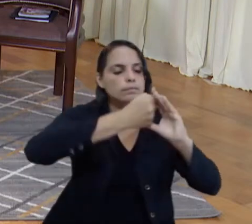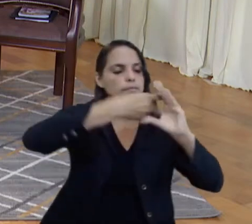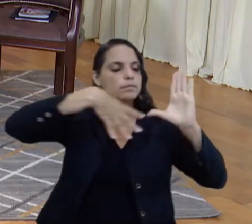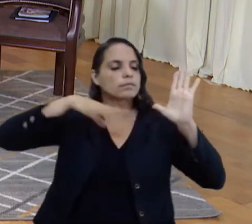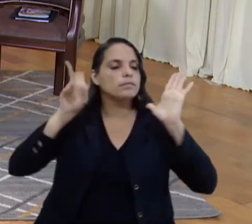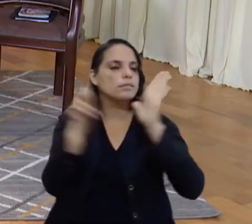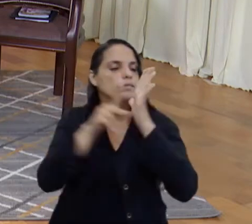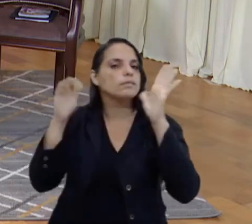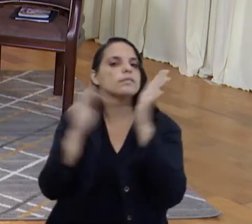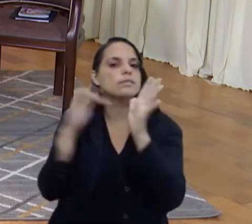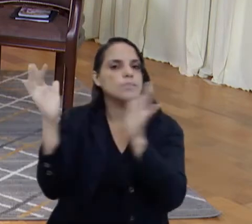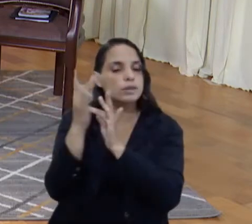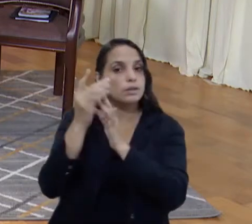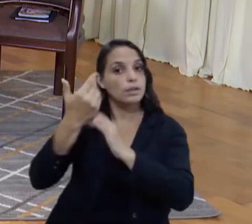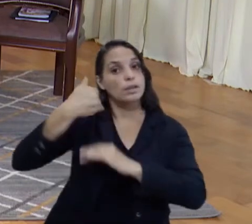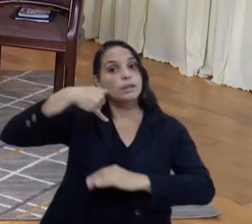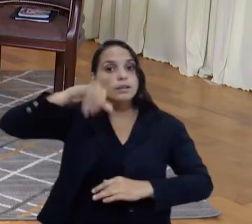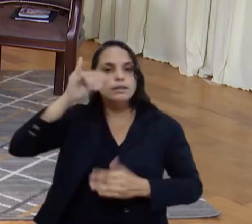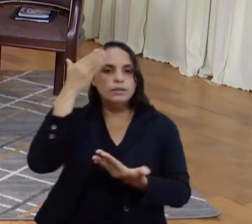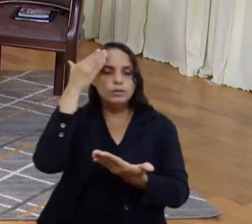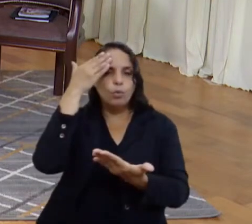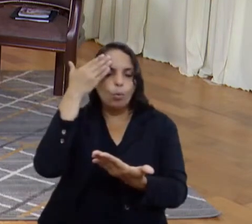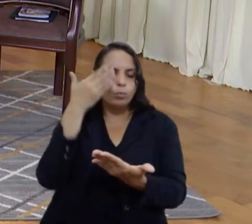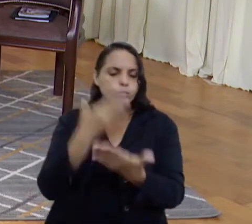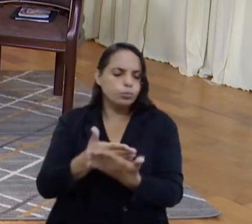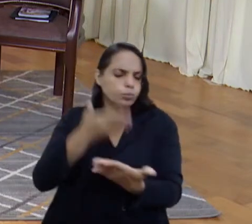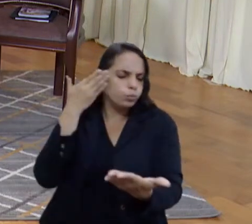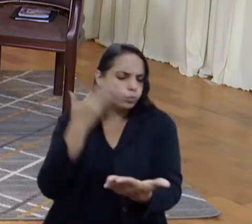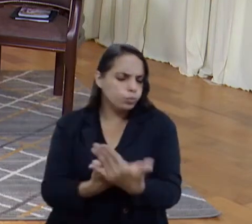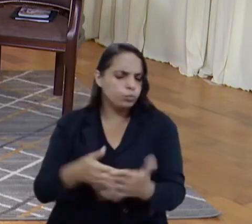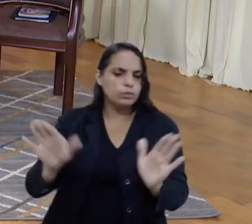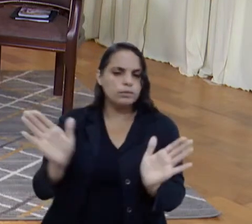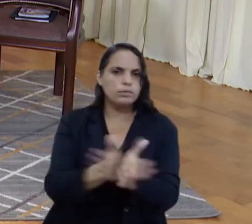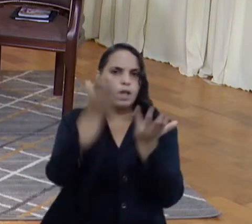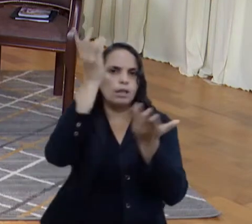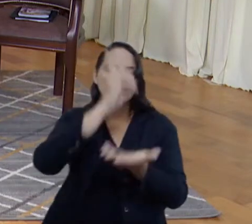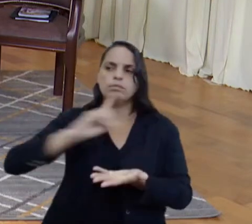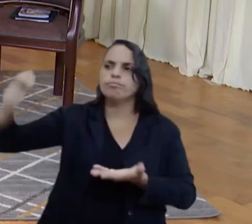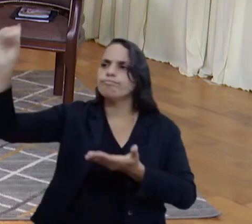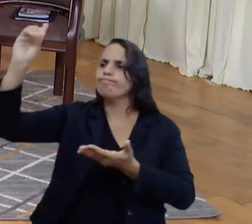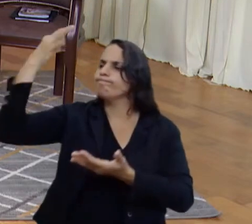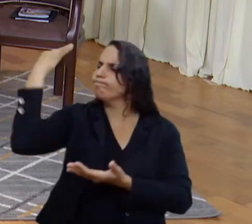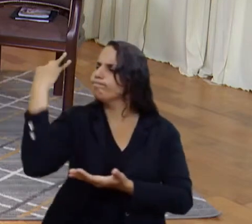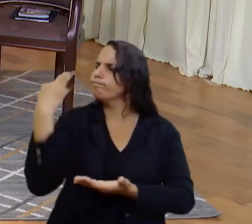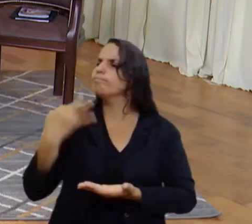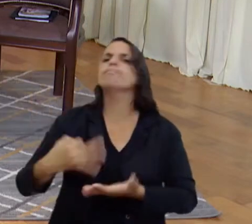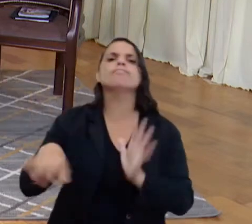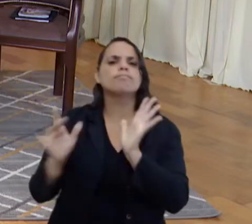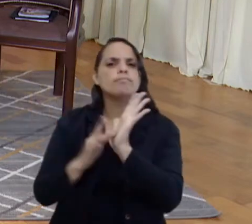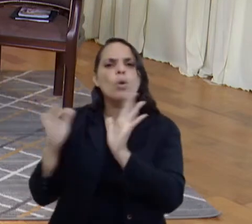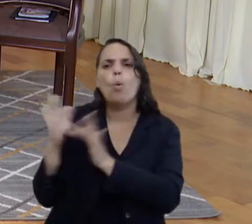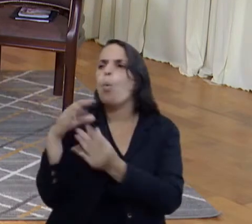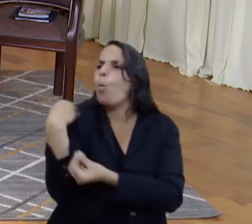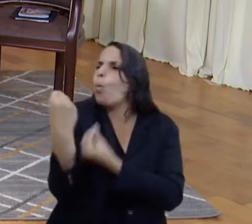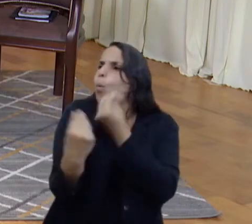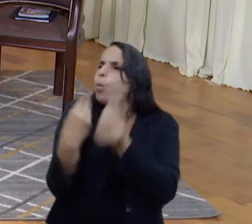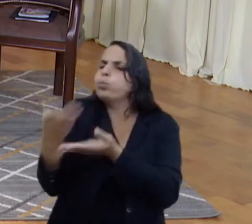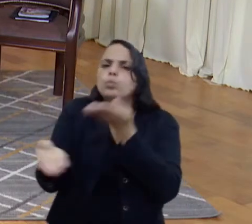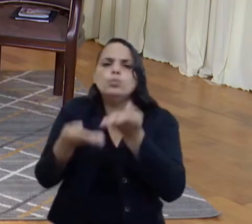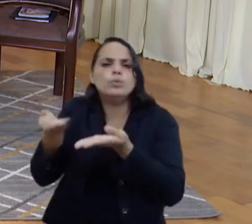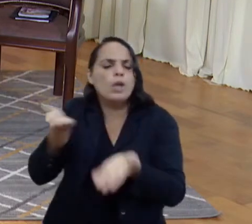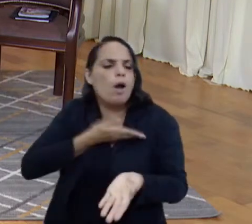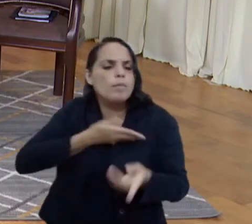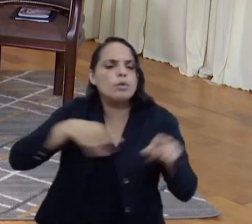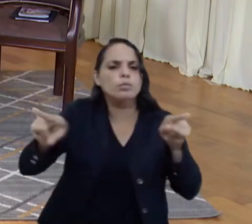estudar a vida de Jesus, estudar o seu caráter, estudar a sua justiça, estudar a maneira como ele tratava amigos e inimigos, como